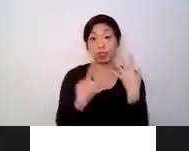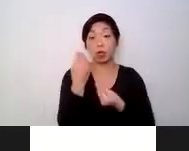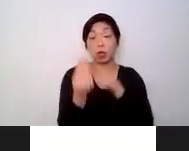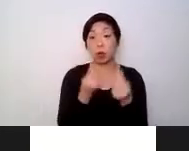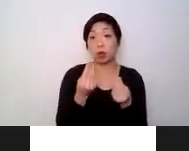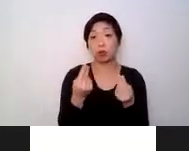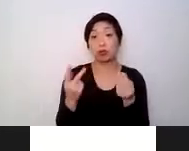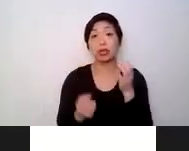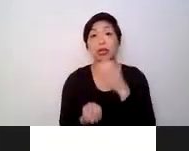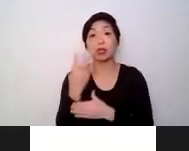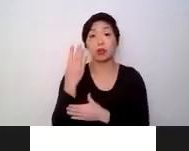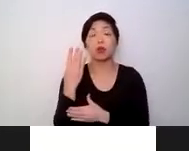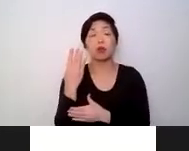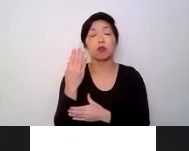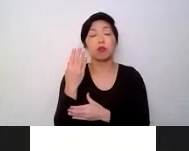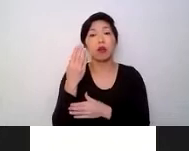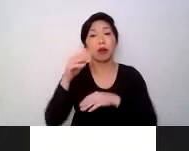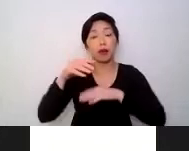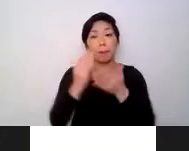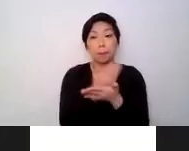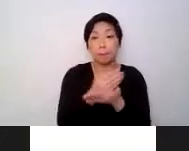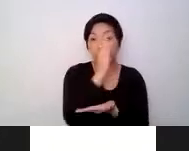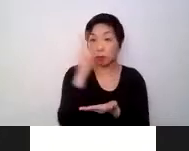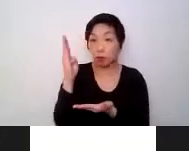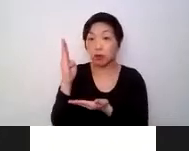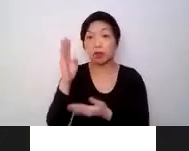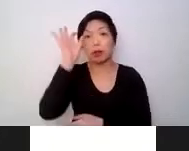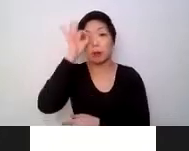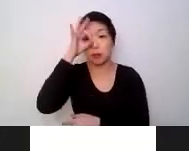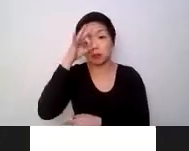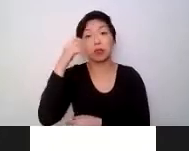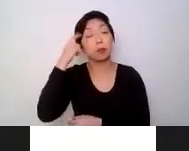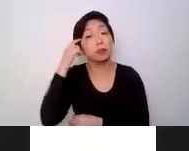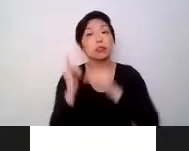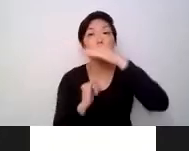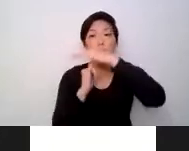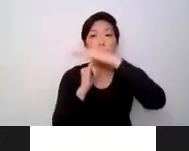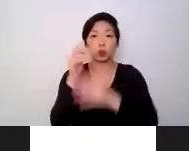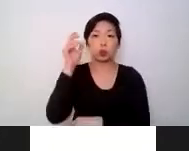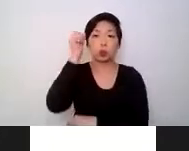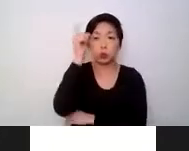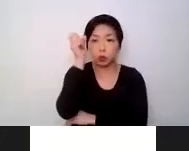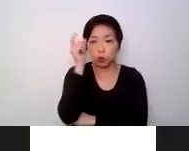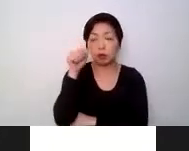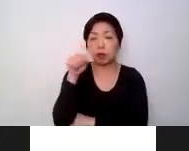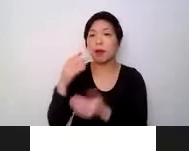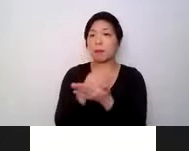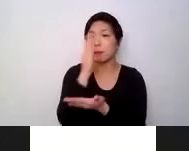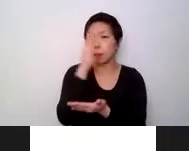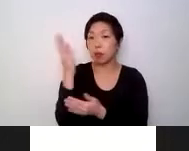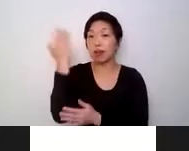a criação da Biblioteca Amaro de Andrade, né, enquanto instituição cultural. A biblioteca, ela funcionava